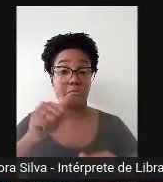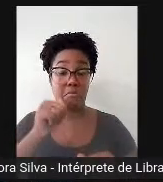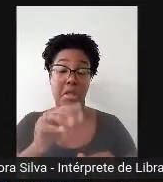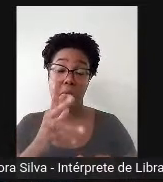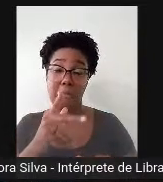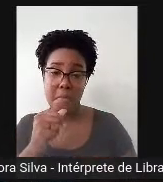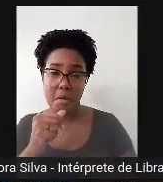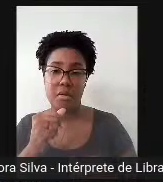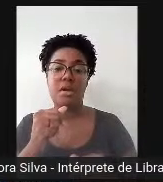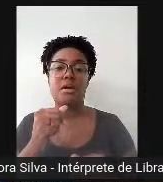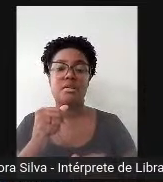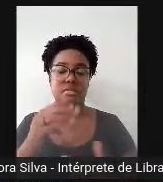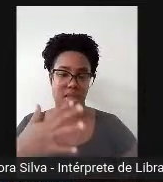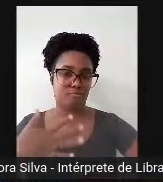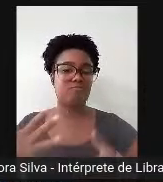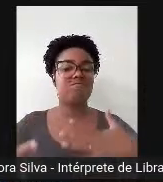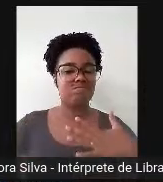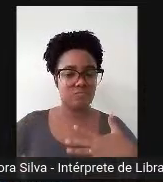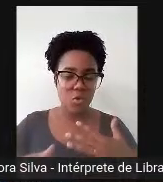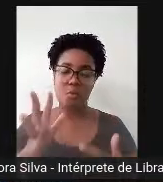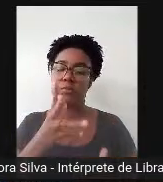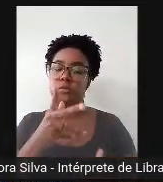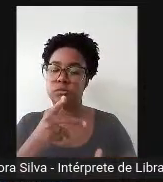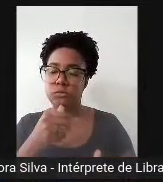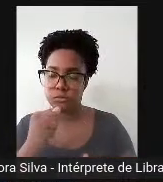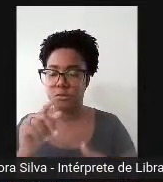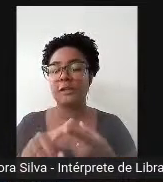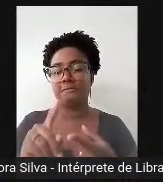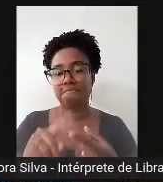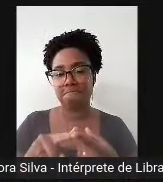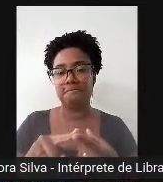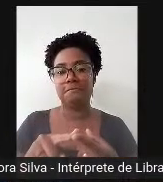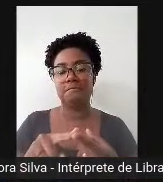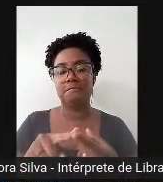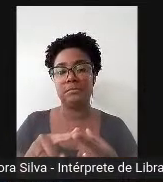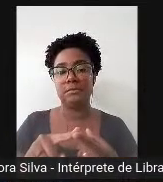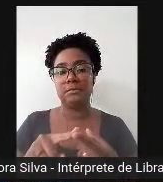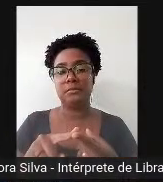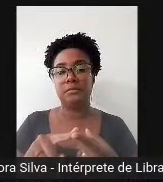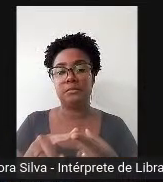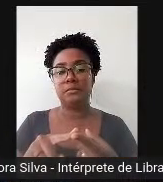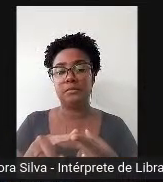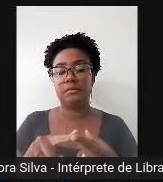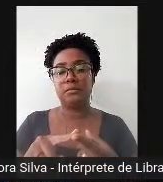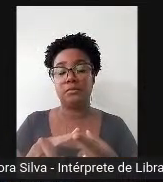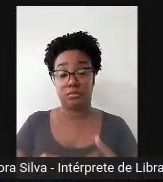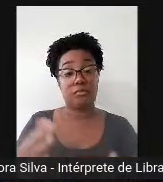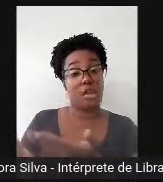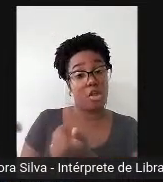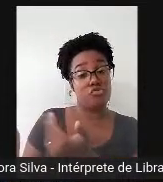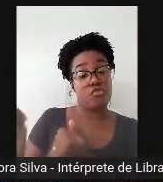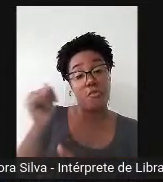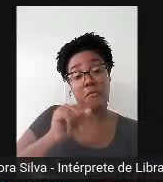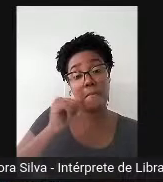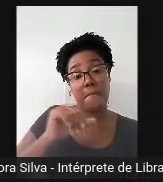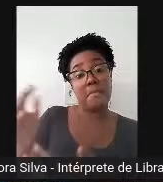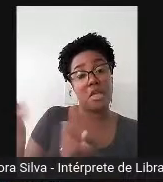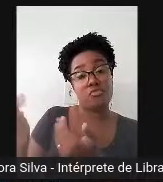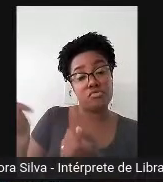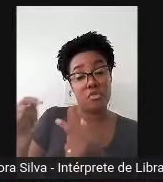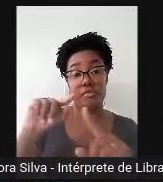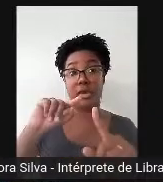imaturas sexualmente e ginecologicamente. Isso pode gerar uma adolescente que pode ficar